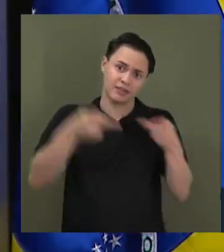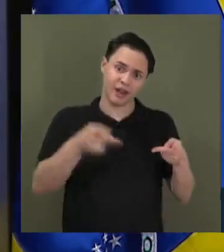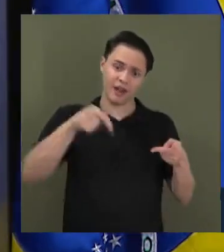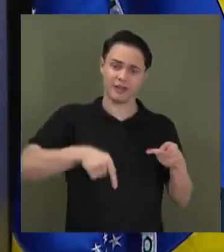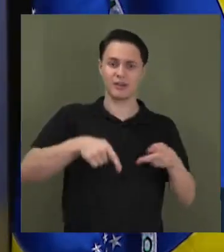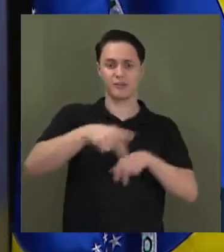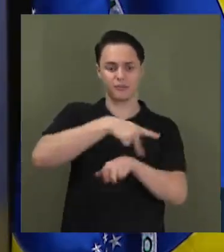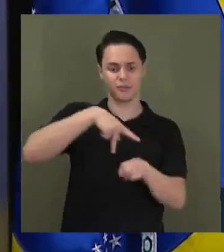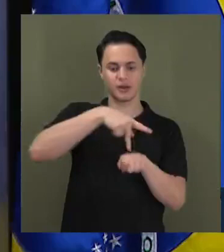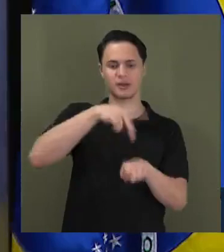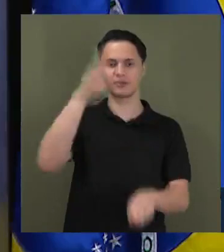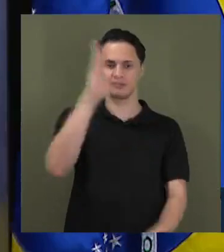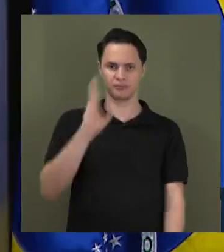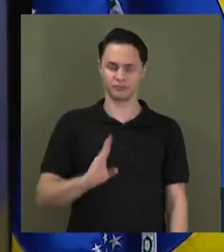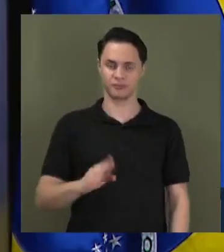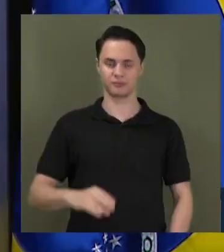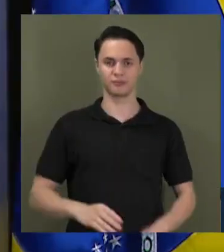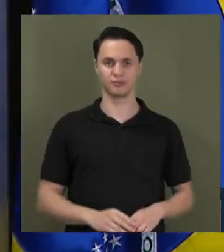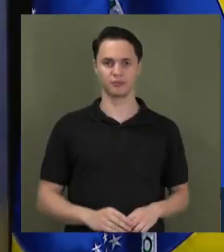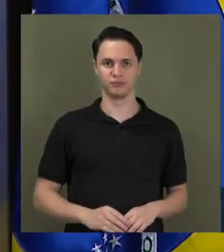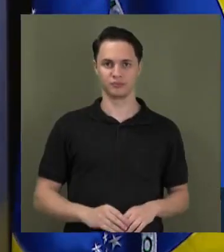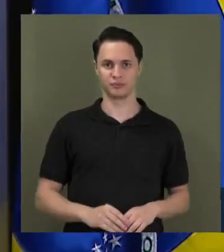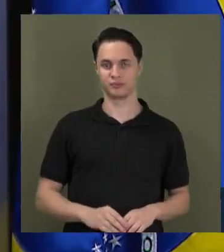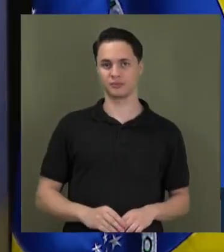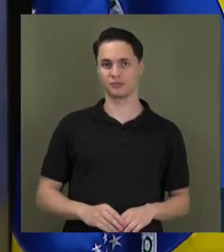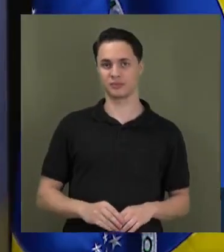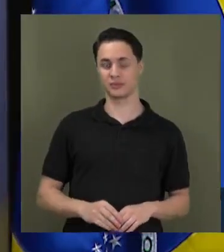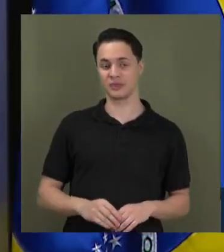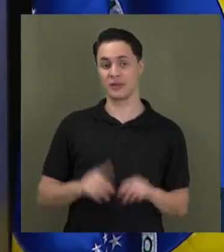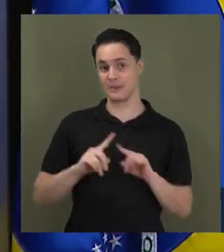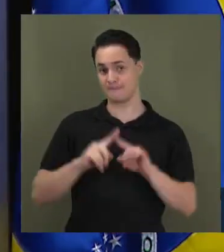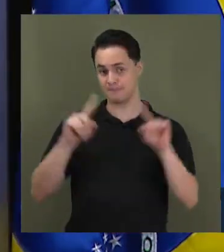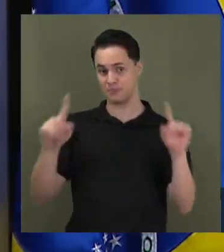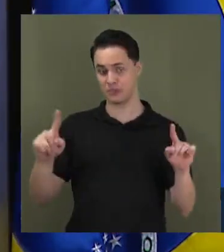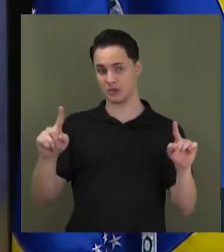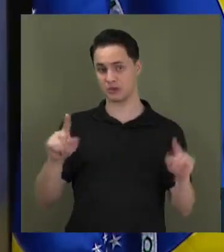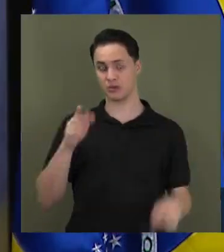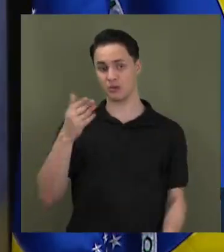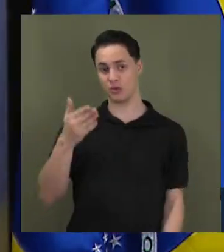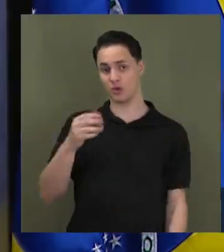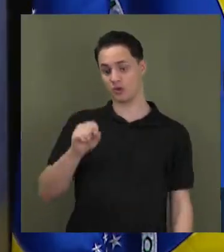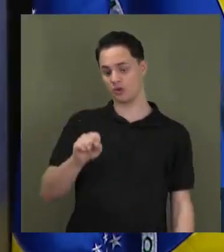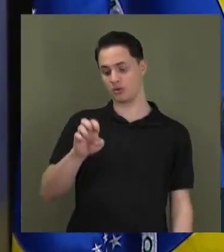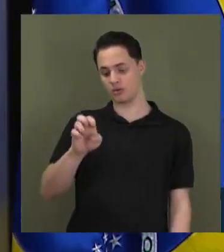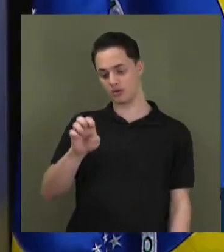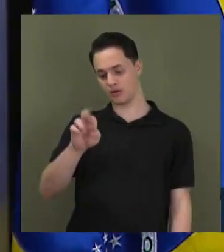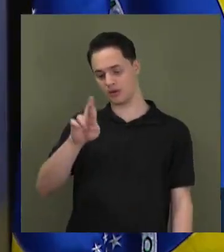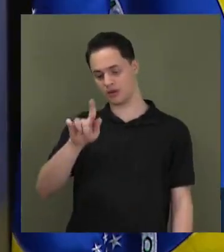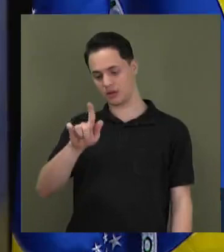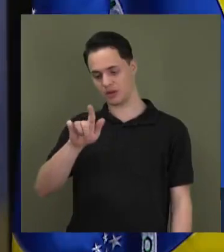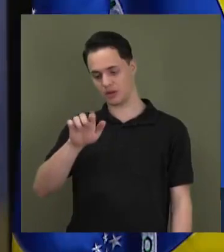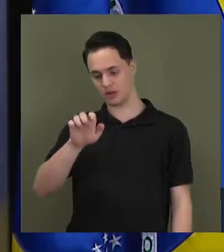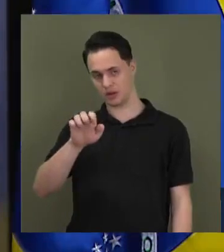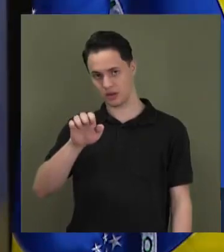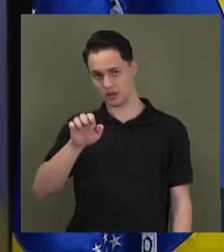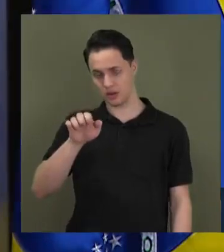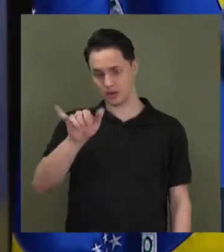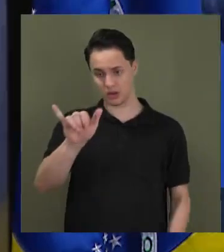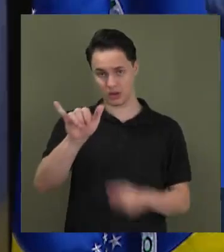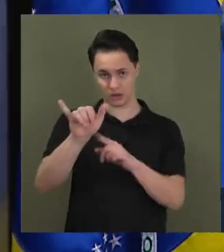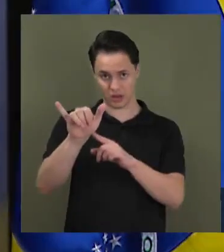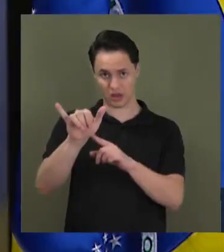país. Em contrapartida, o chanceler russo Sergei Lavrov já foi